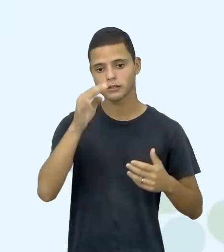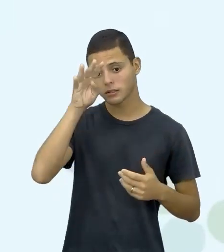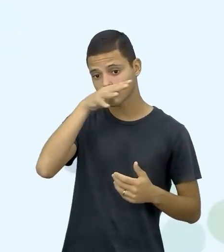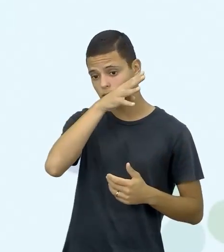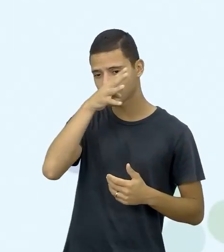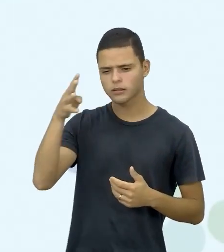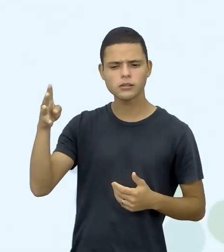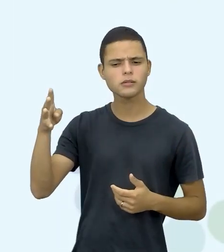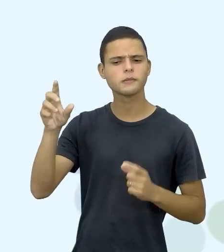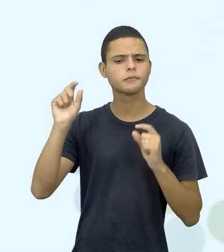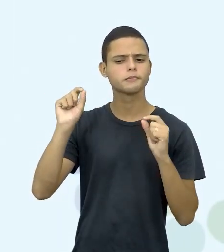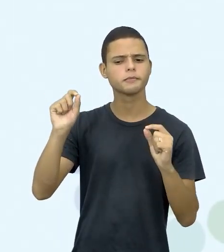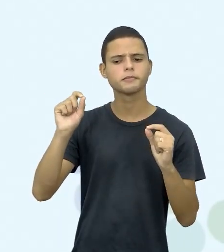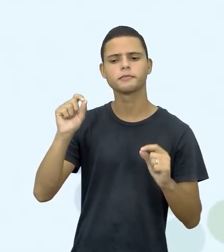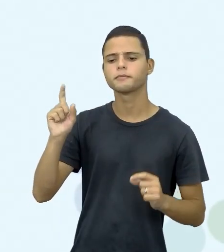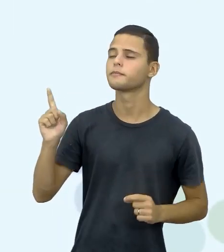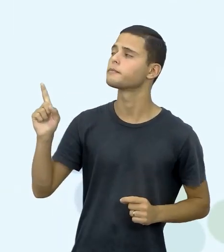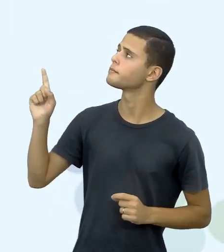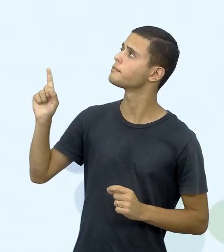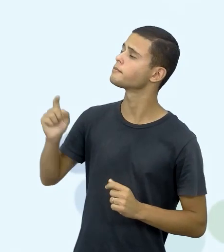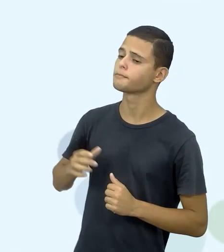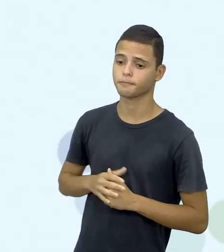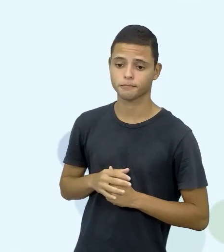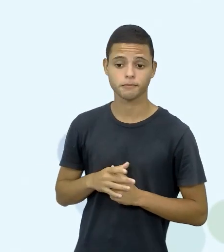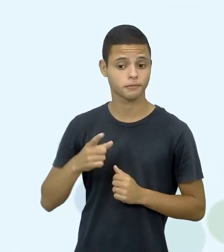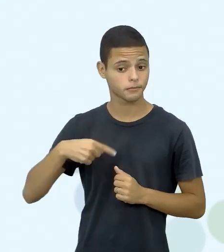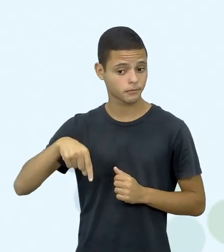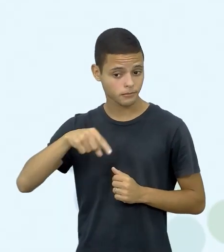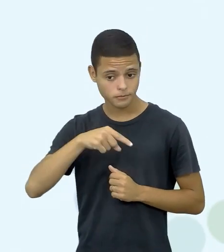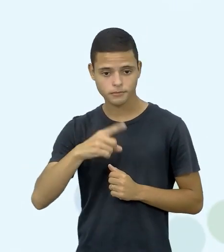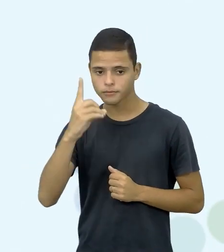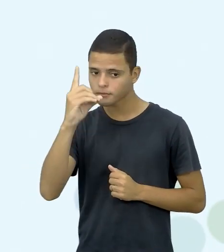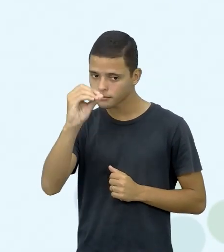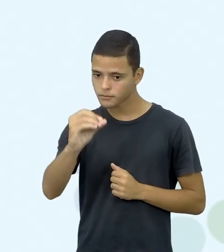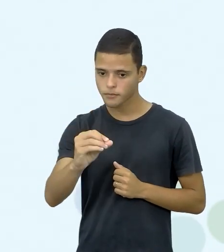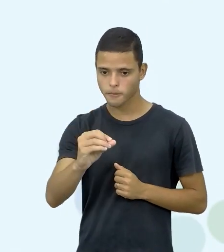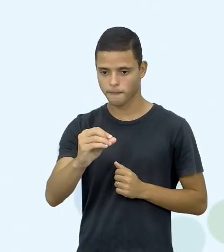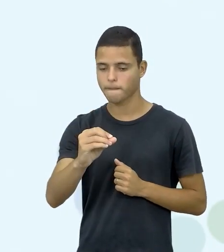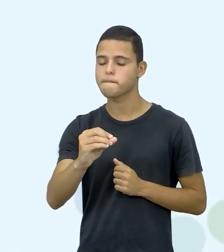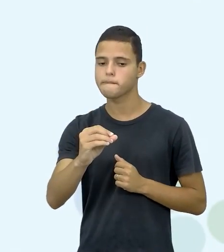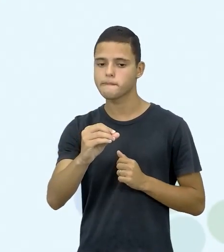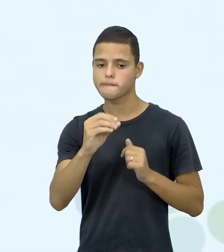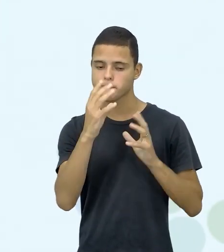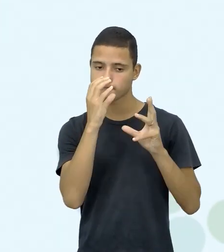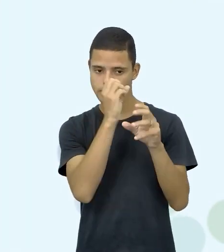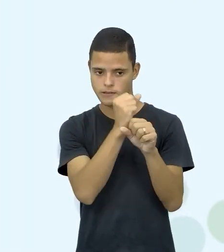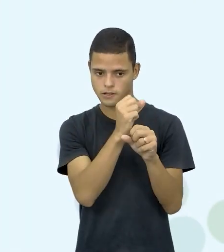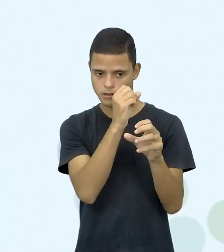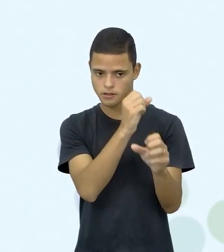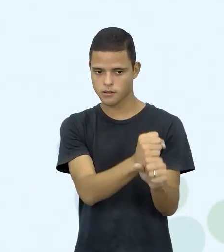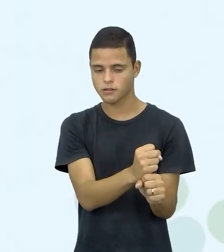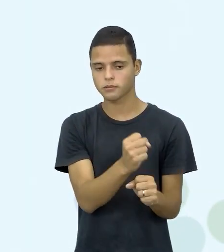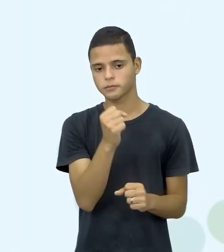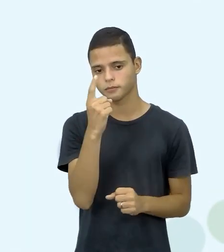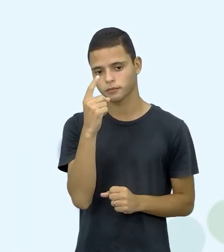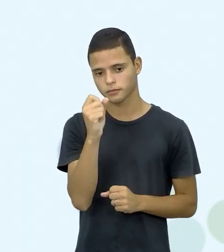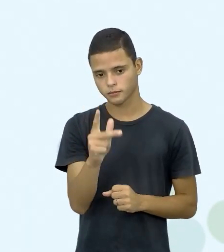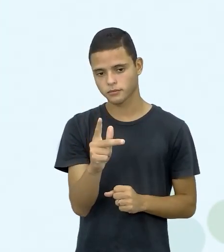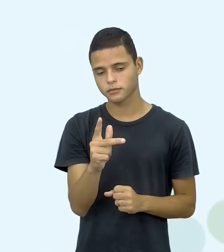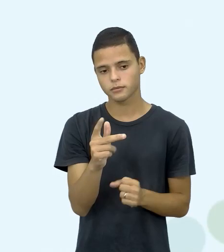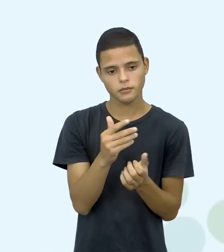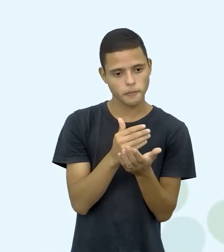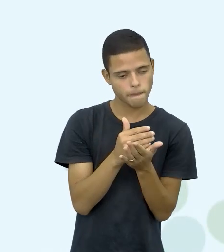também. O que tem nessa tabela? Pessoal, ó, nós vamos fazer 10 medições. Como o nosso tempo aqui é curto, eu vou começar